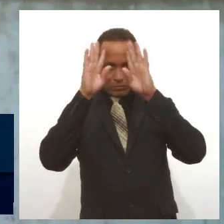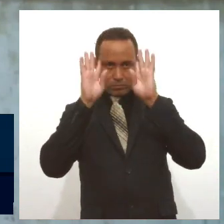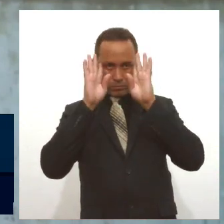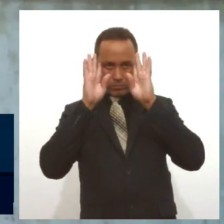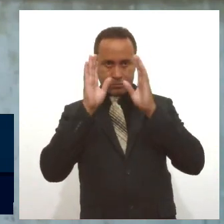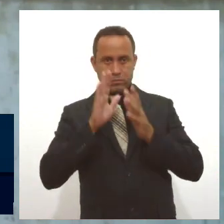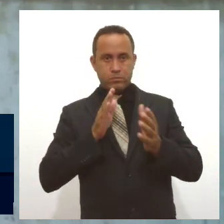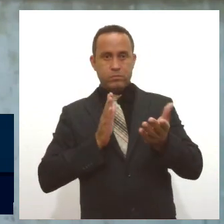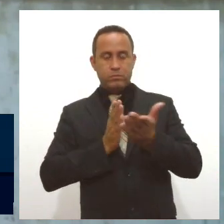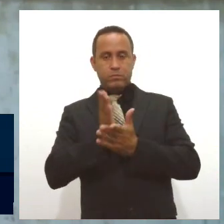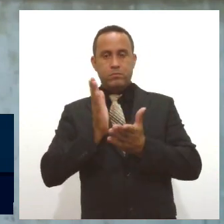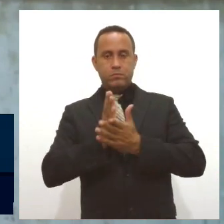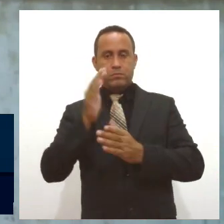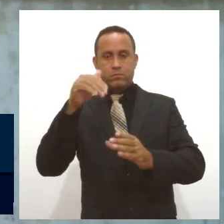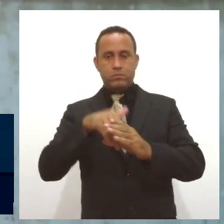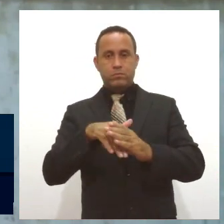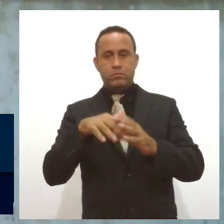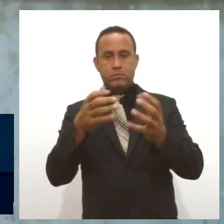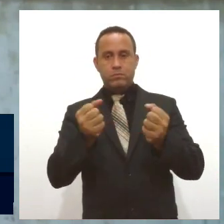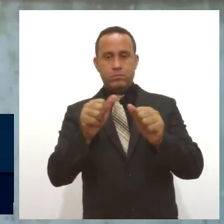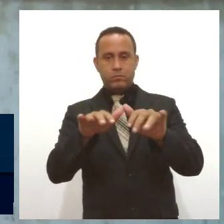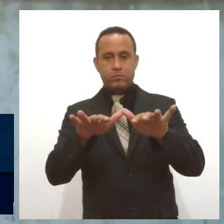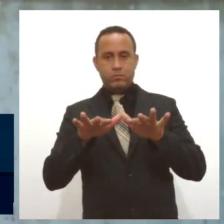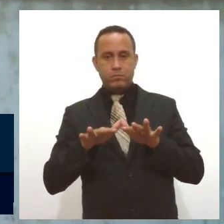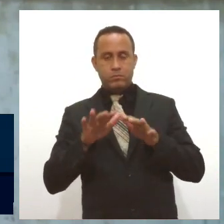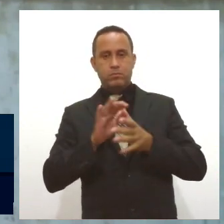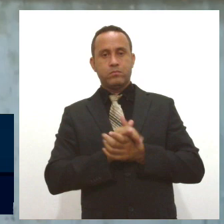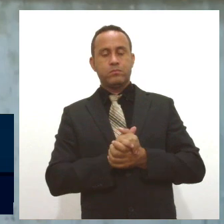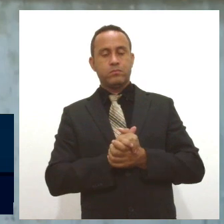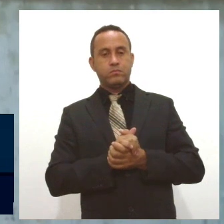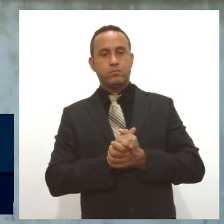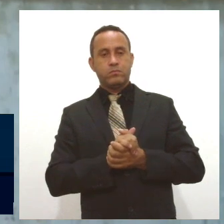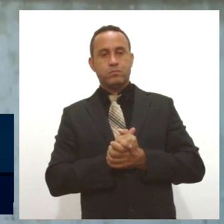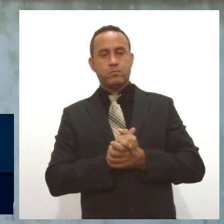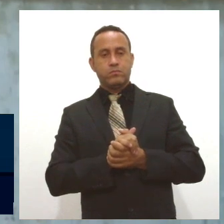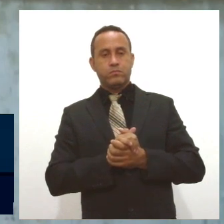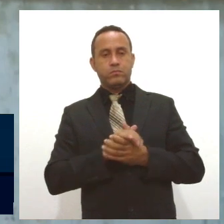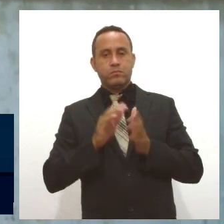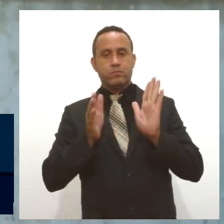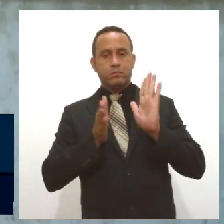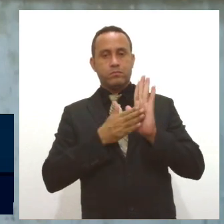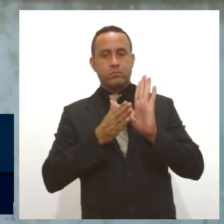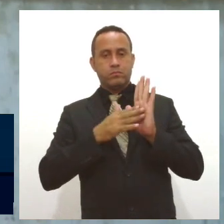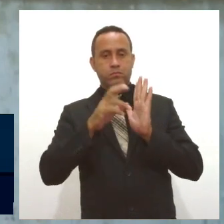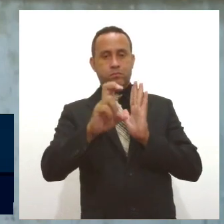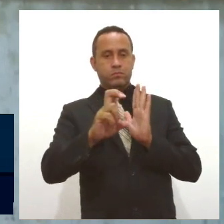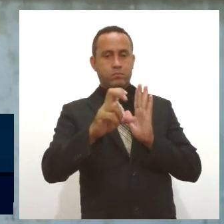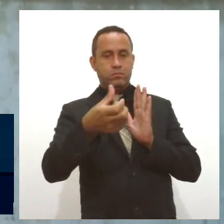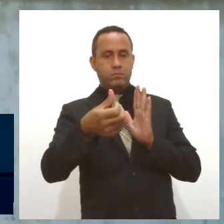Em discussão, em votação, os deputados que aprovam permaneçam como segundo. Indicação